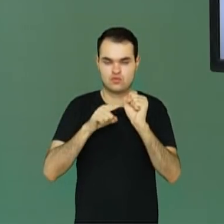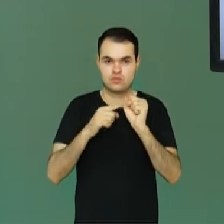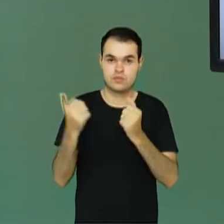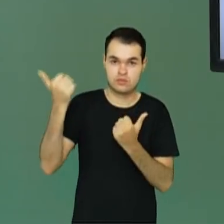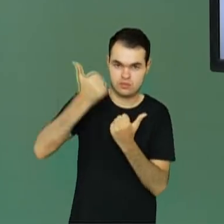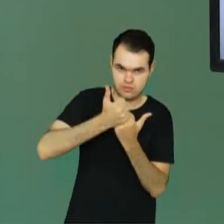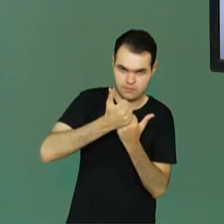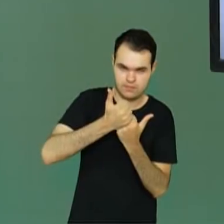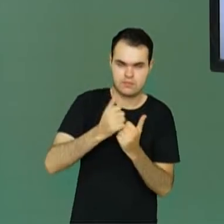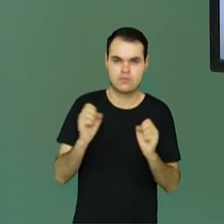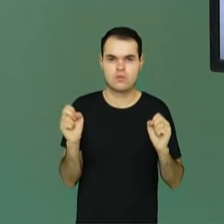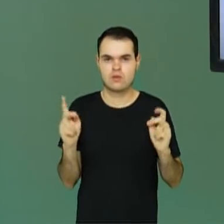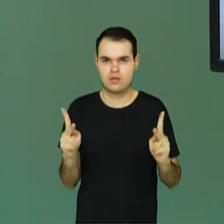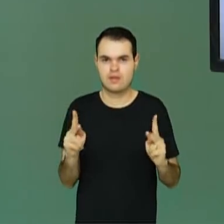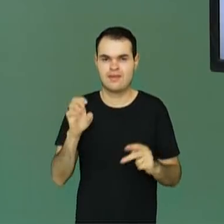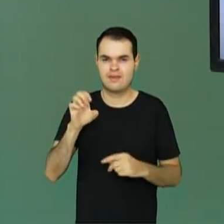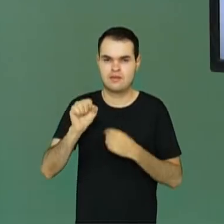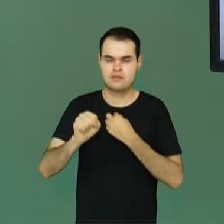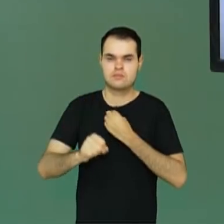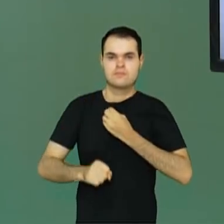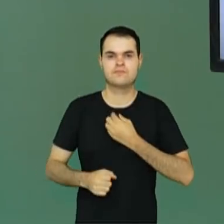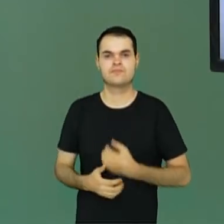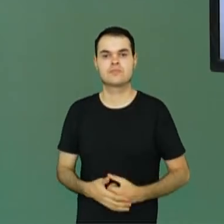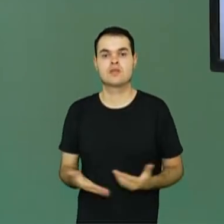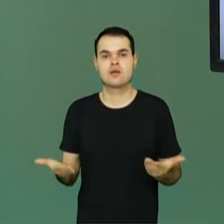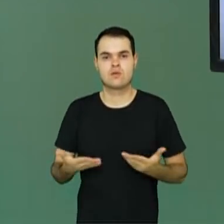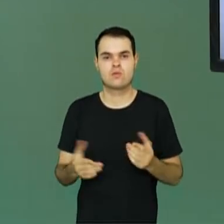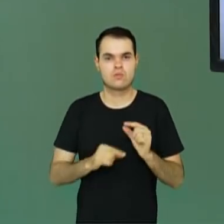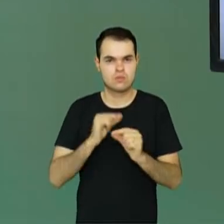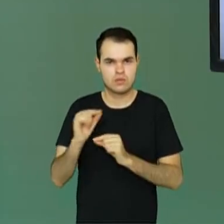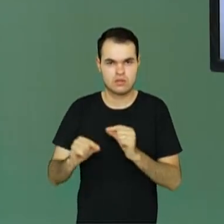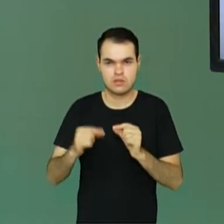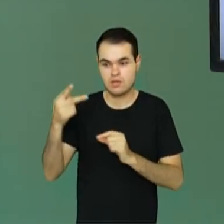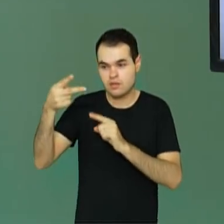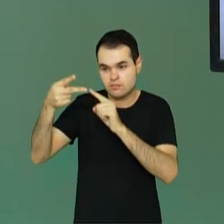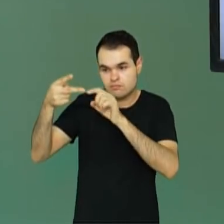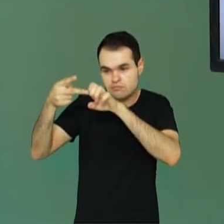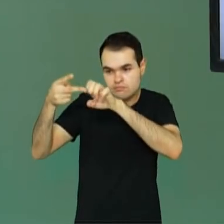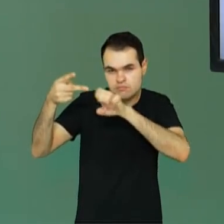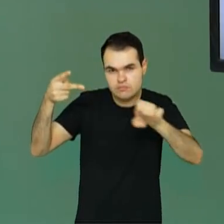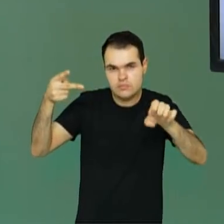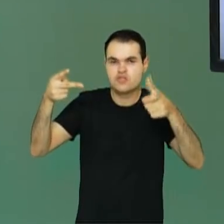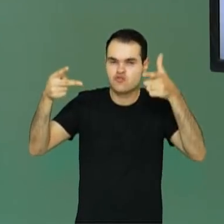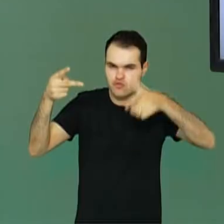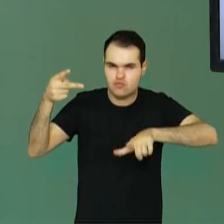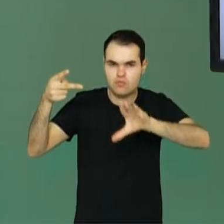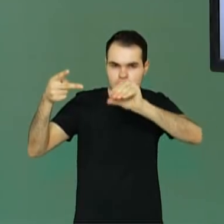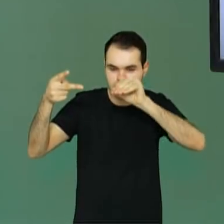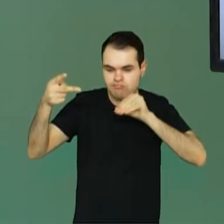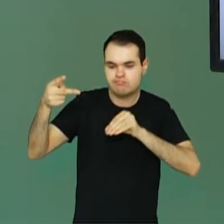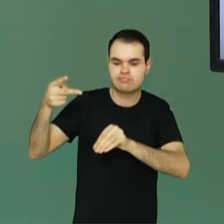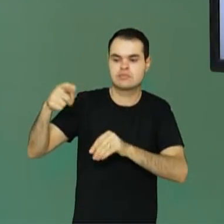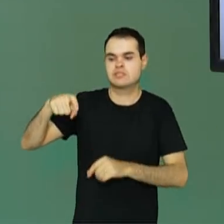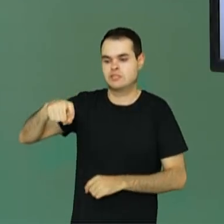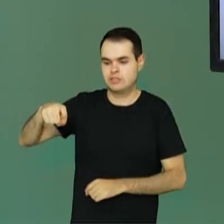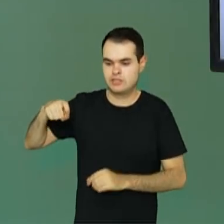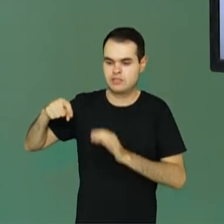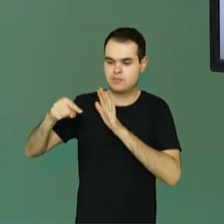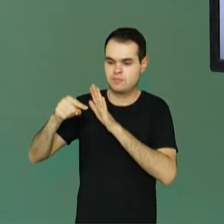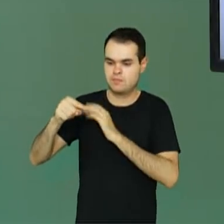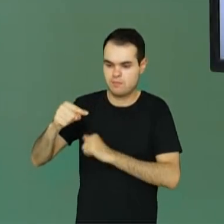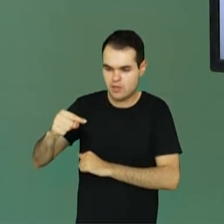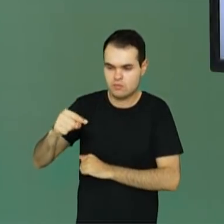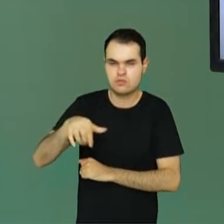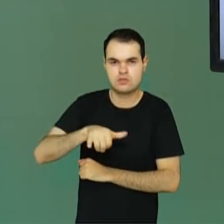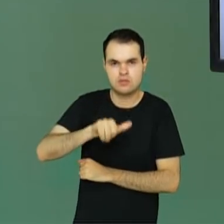menos y, tá? O que eu vou fazer agora? Agora eu vou pegar a segunda equação, só escreva lá, ó, x menos y